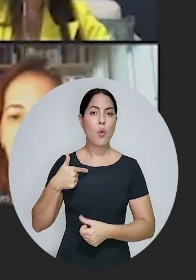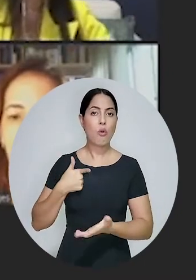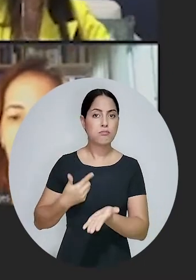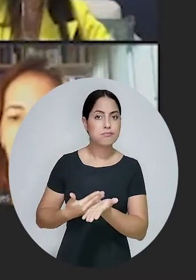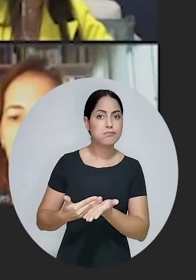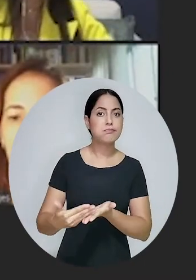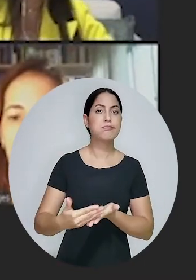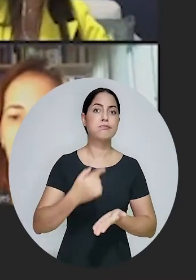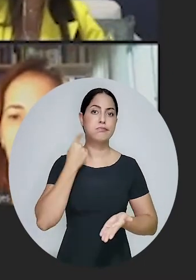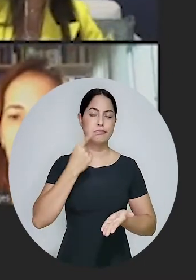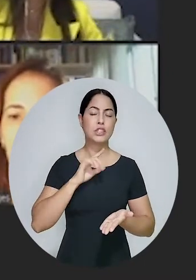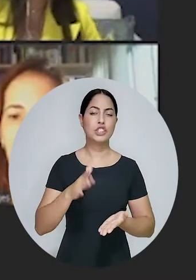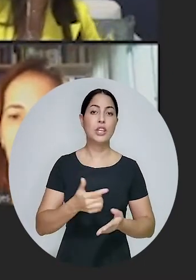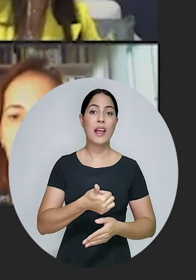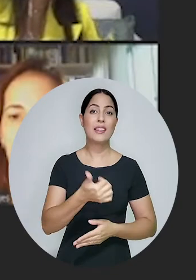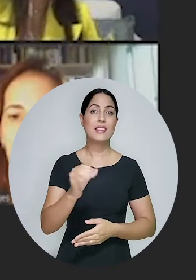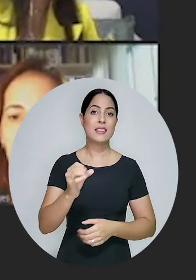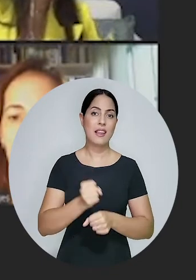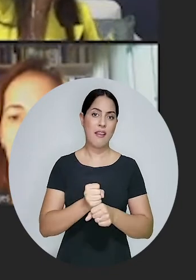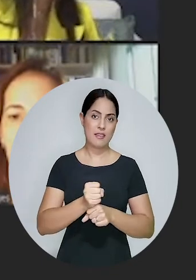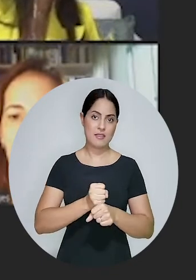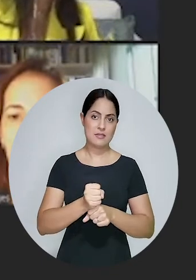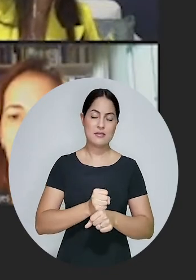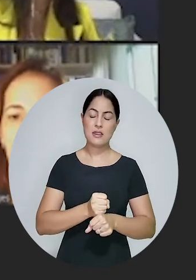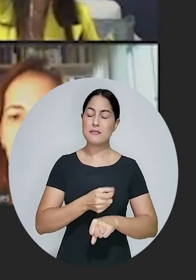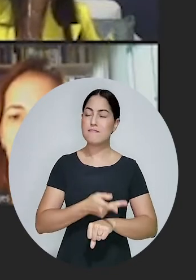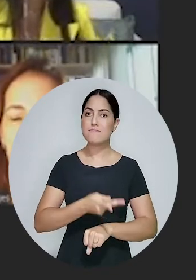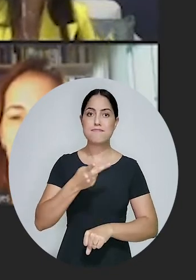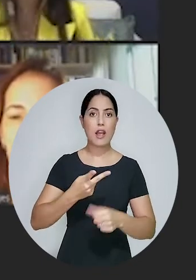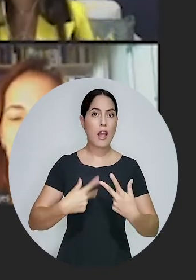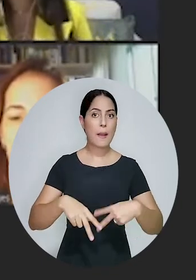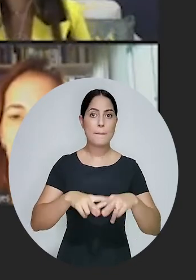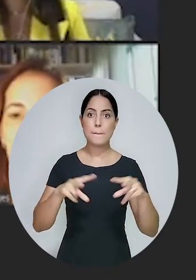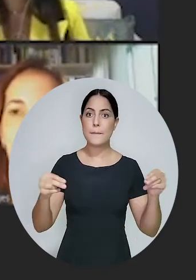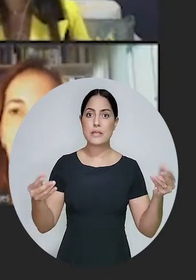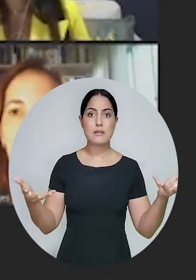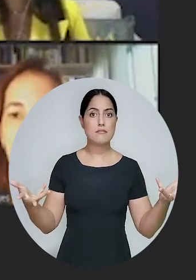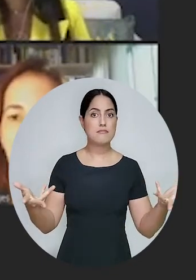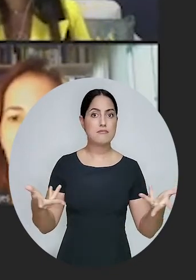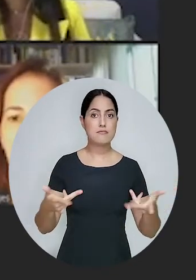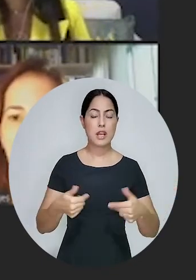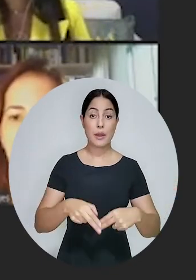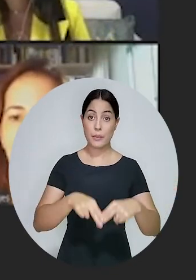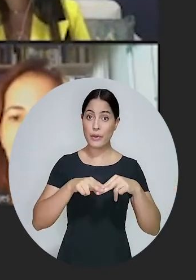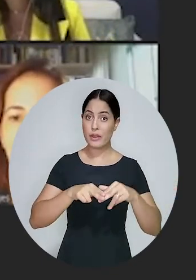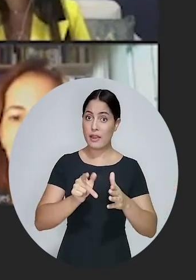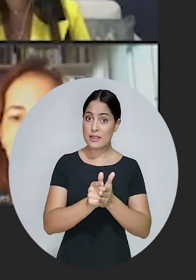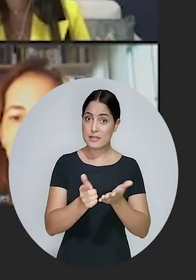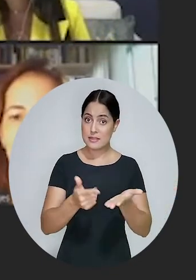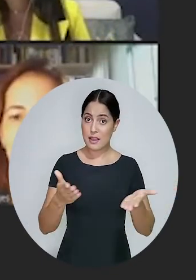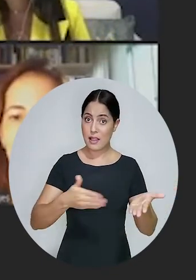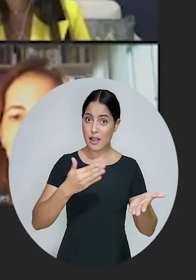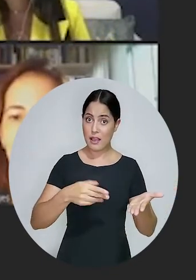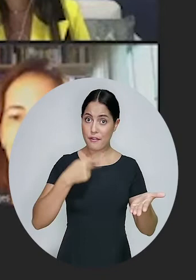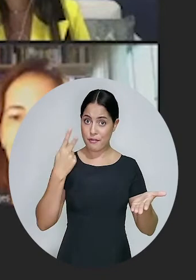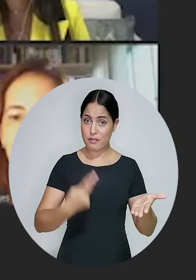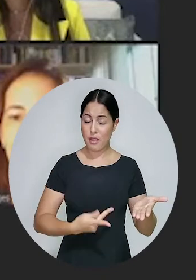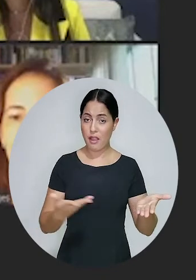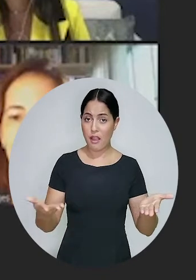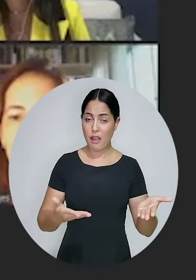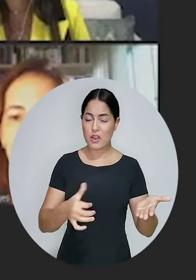advogar, estou completando 10 anos de advocacia esse ano, eu acho que é um bom presente, né? Lançar um livro nos 10 anos de